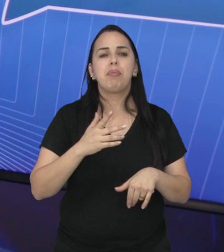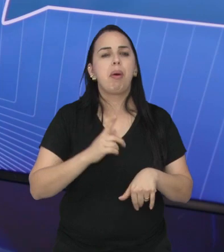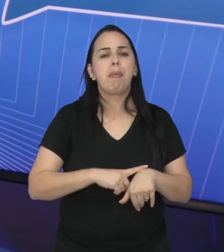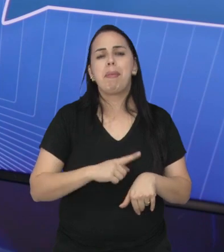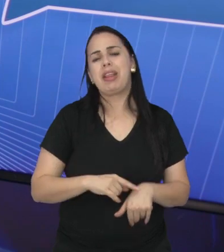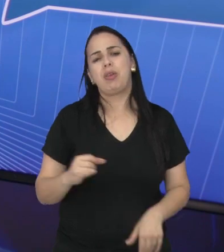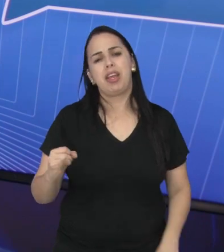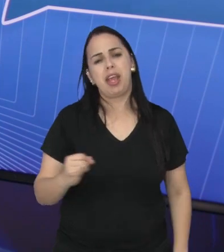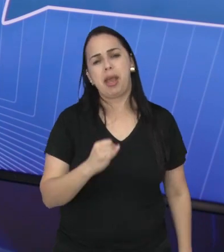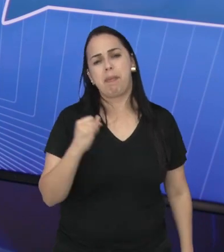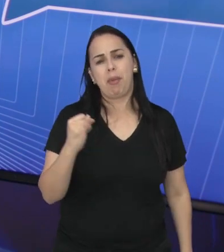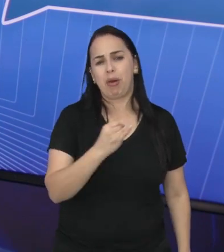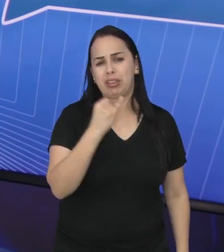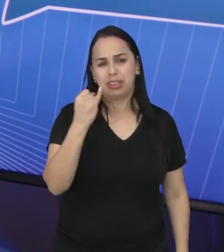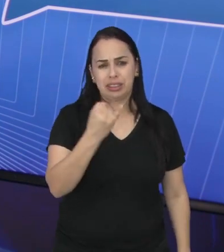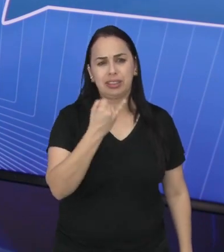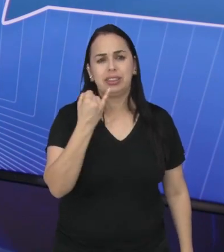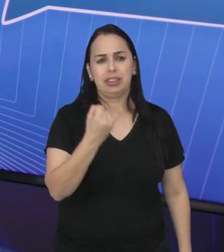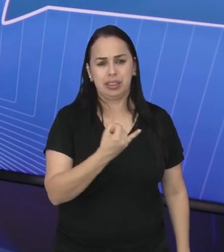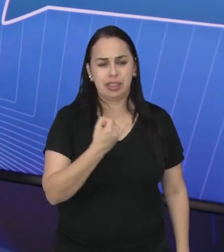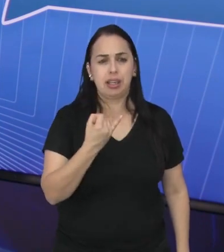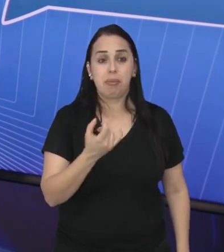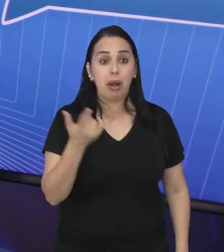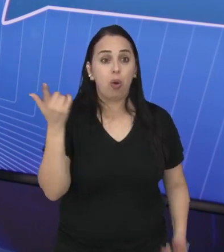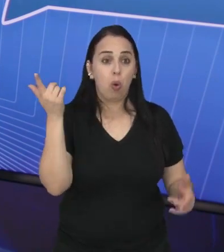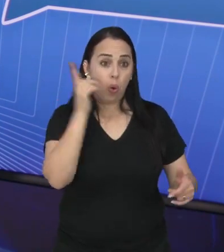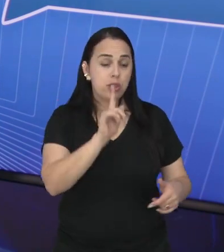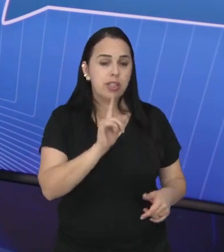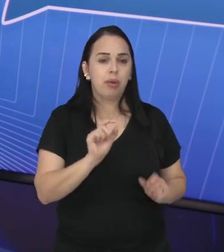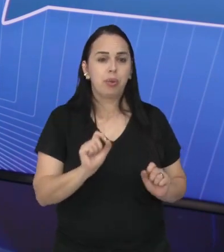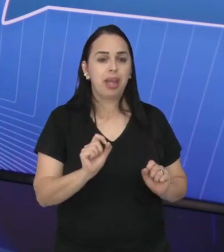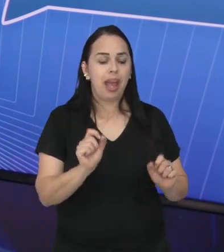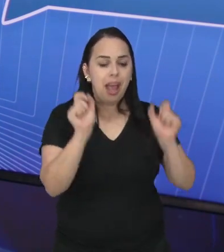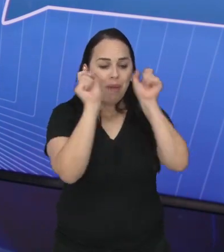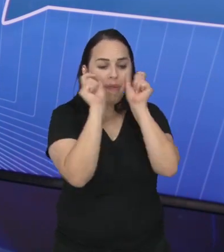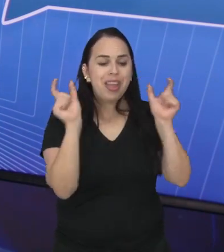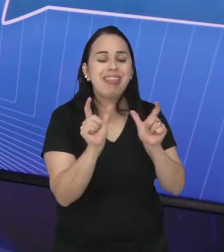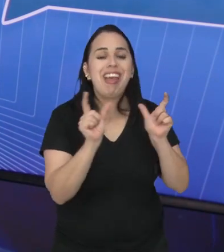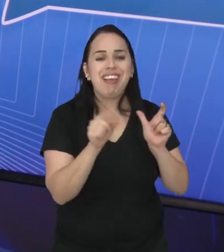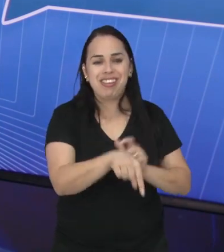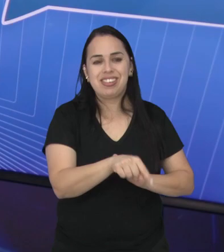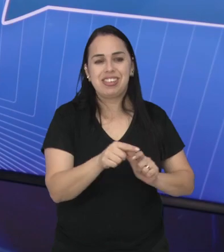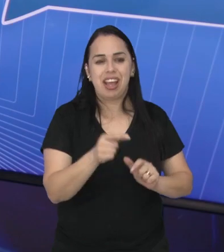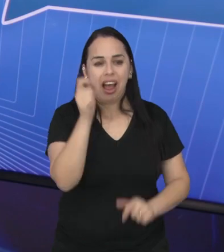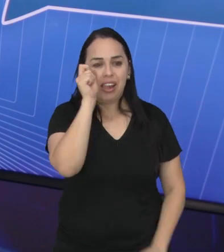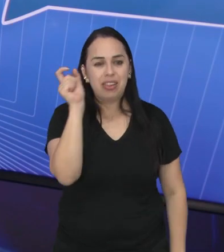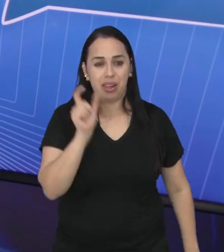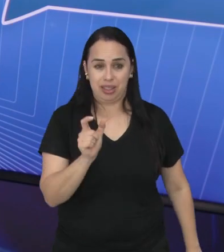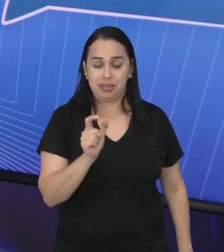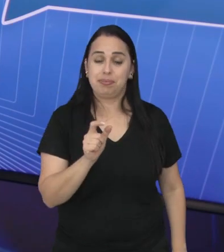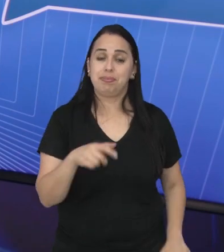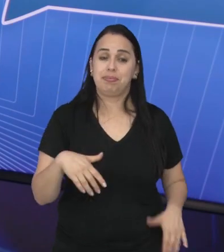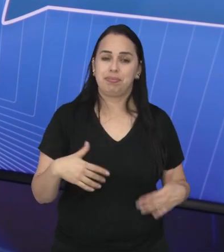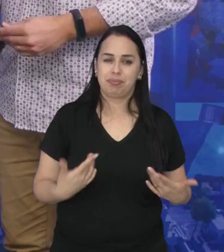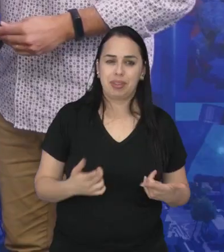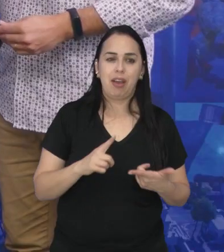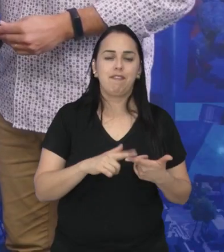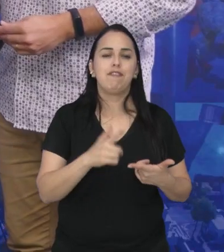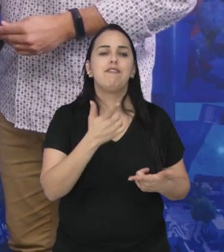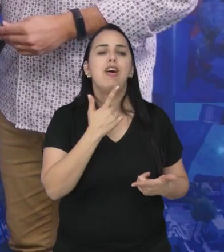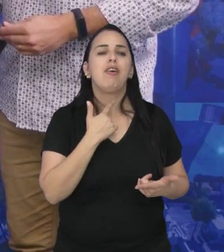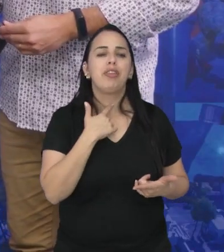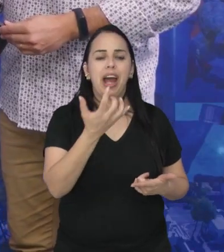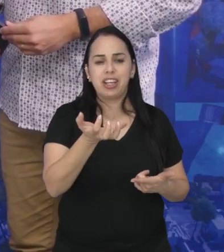momento é importantíssimo para que a gente consiga despertar na criança esse interesse,